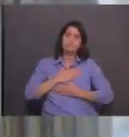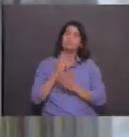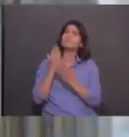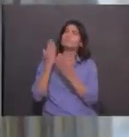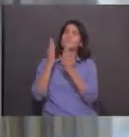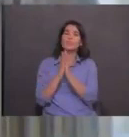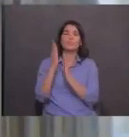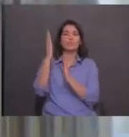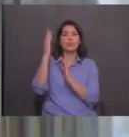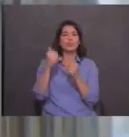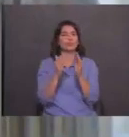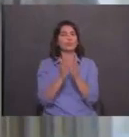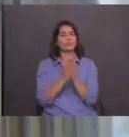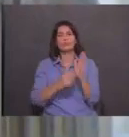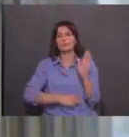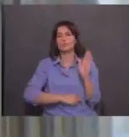uma só voz: